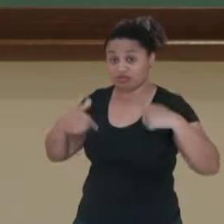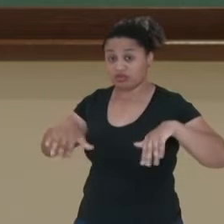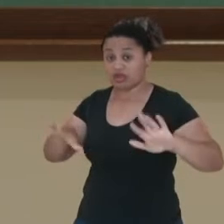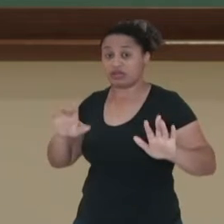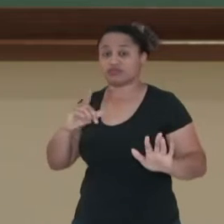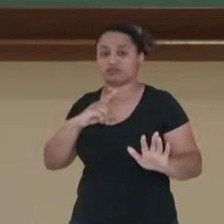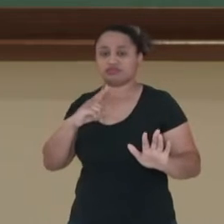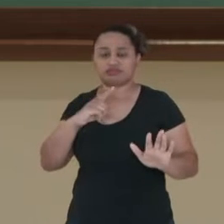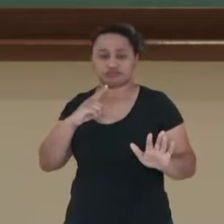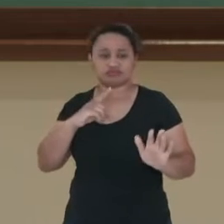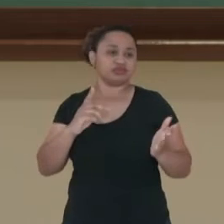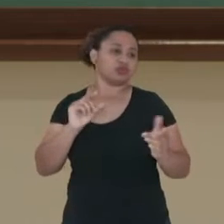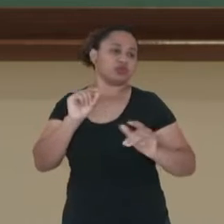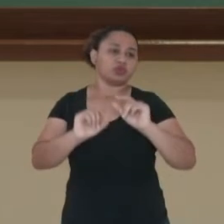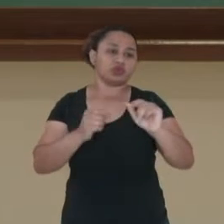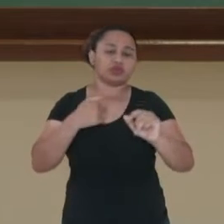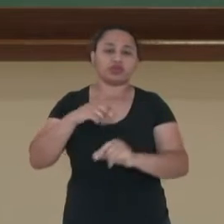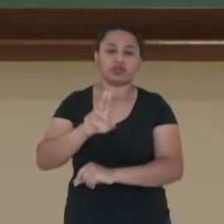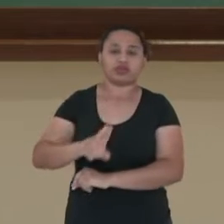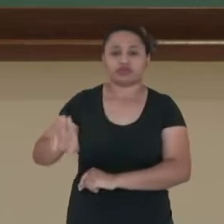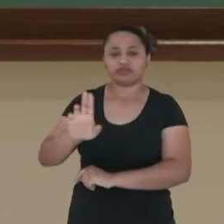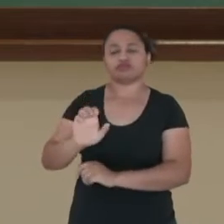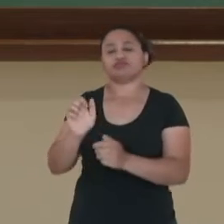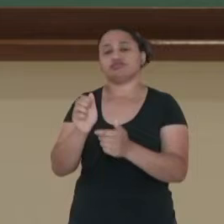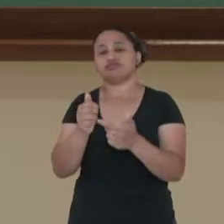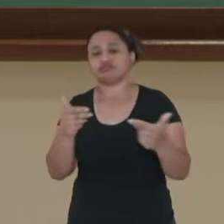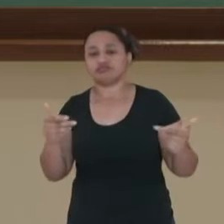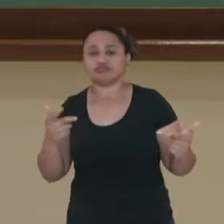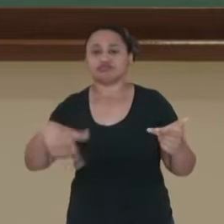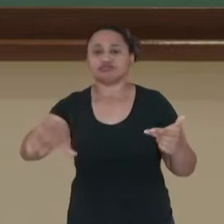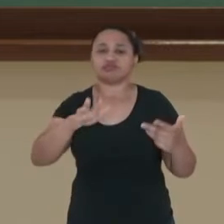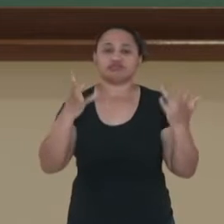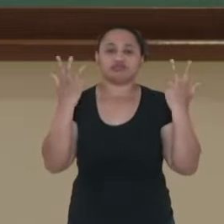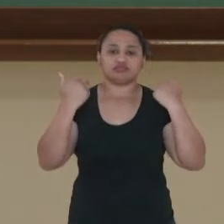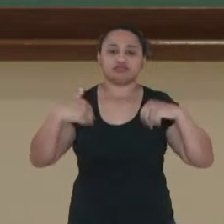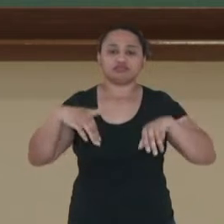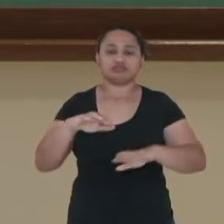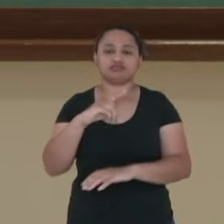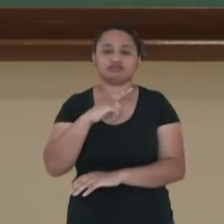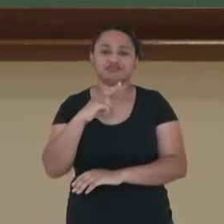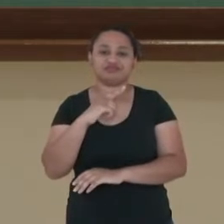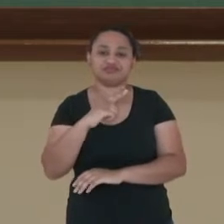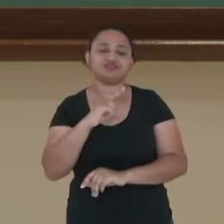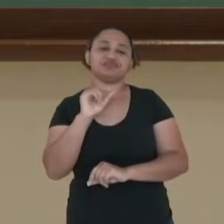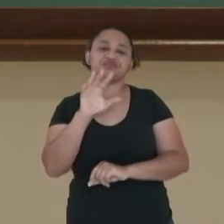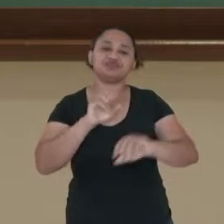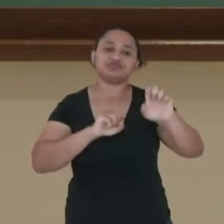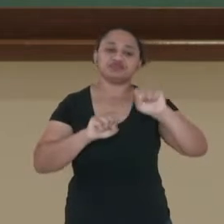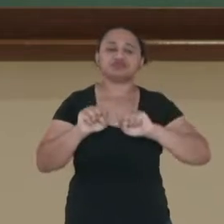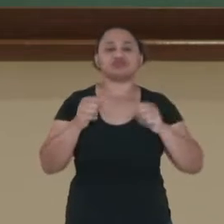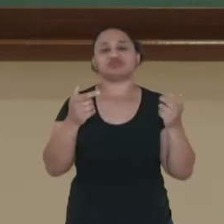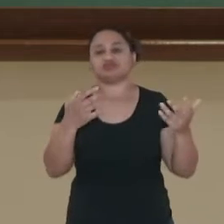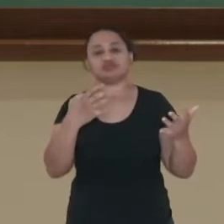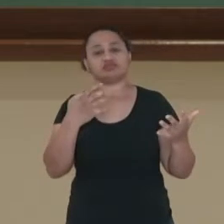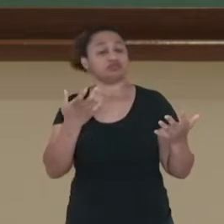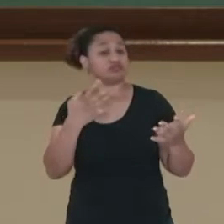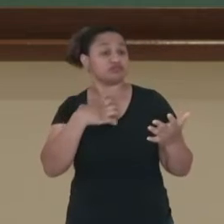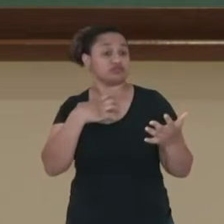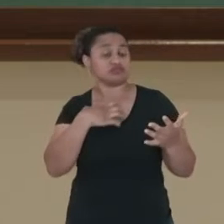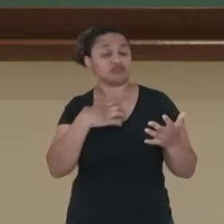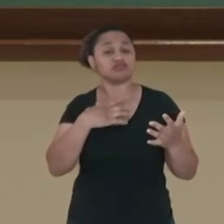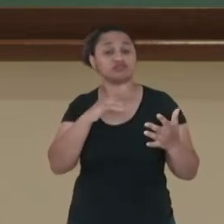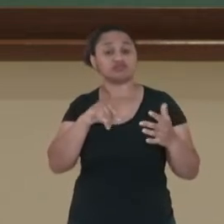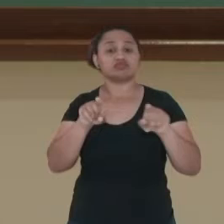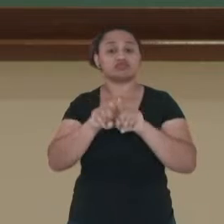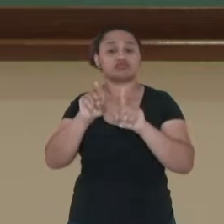de consumo, ou seja, a utilização desses recursos naturais, né, retirados de uma maneira ou outra, e